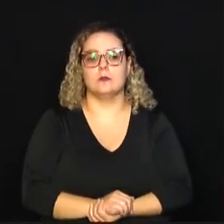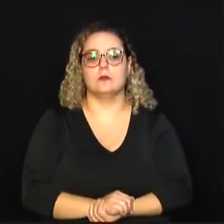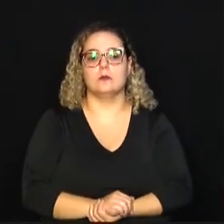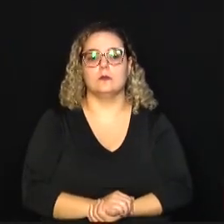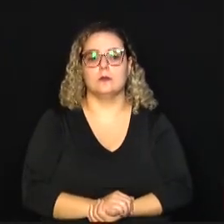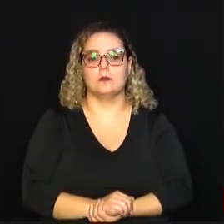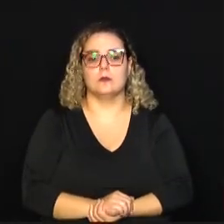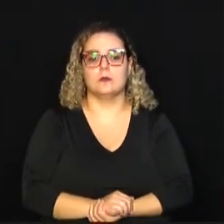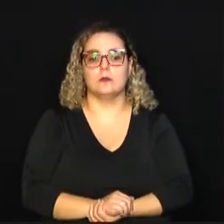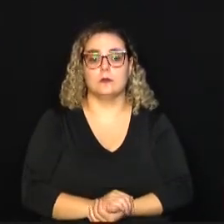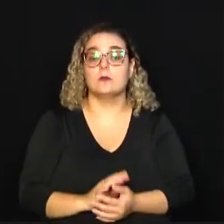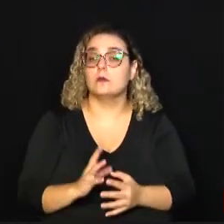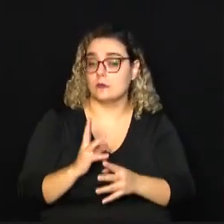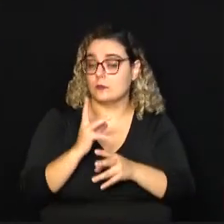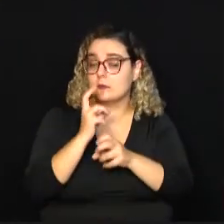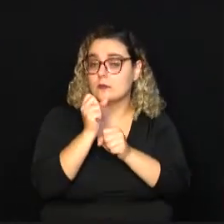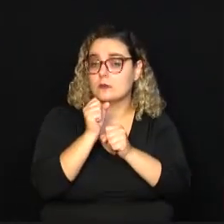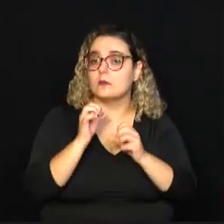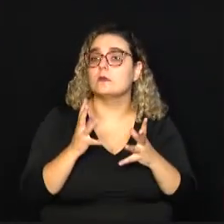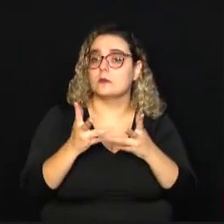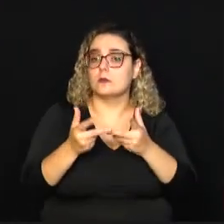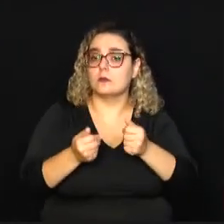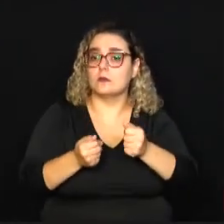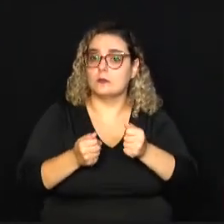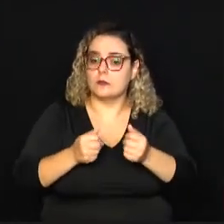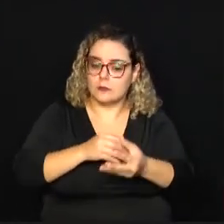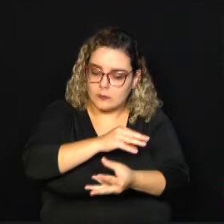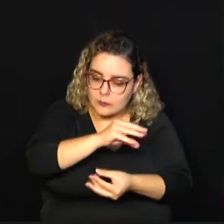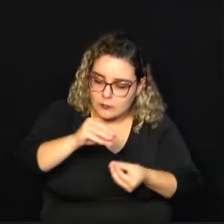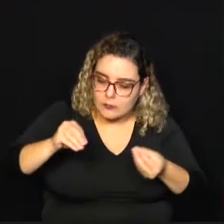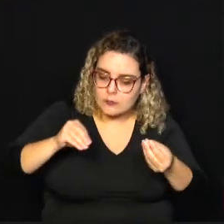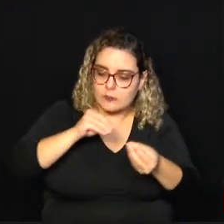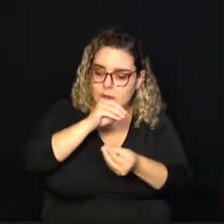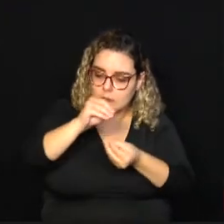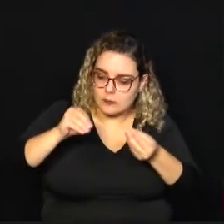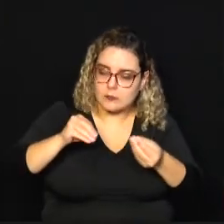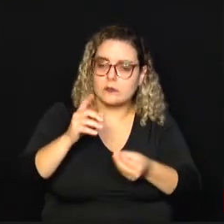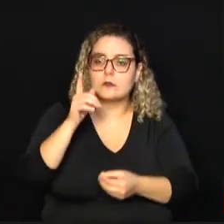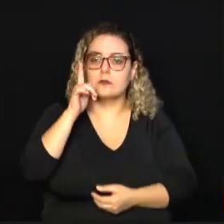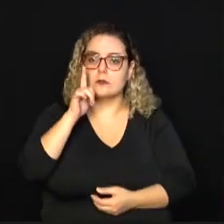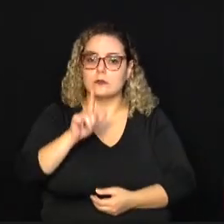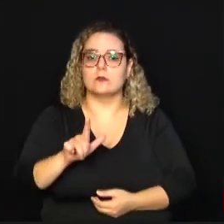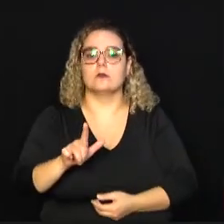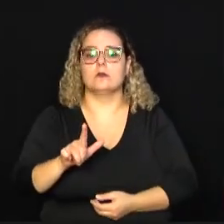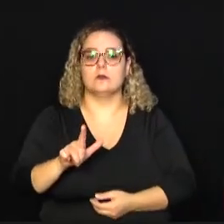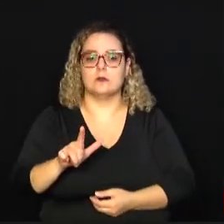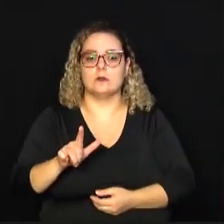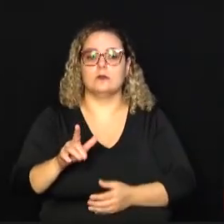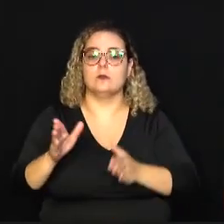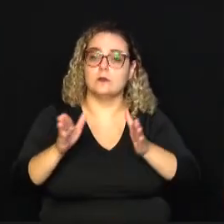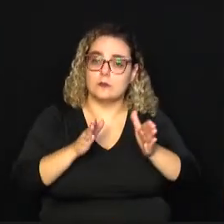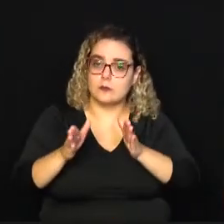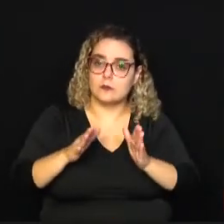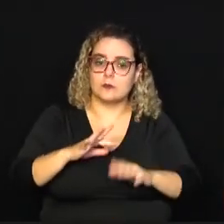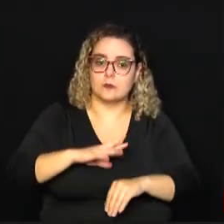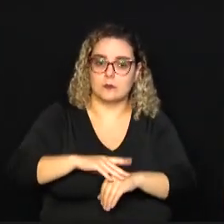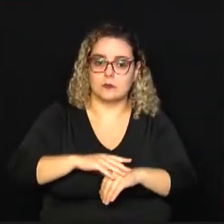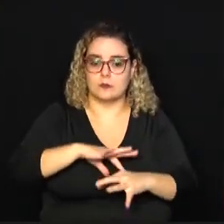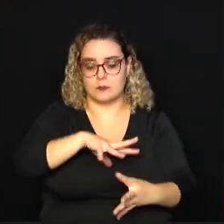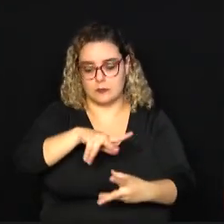engrossando todo esse movimento para que a gente consiga sair dessa pandemia.